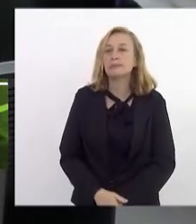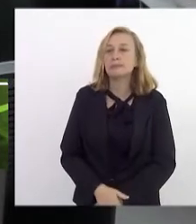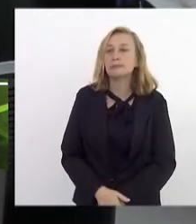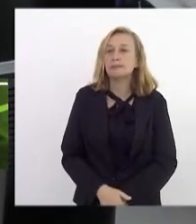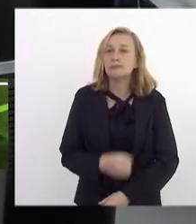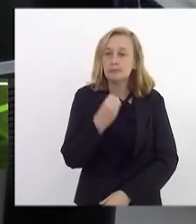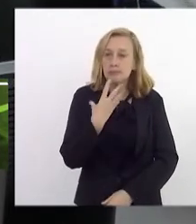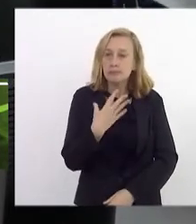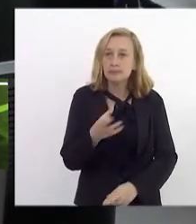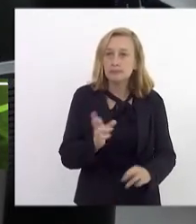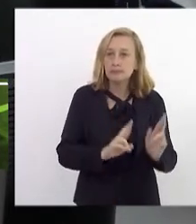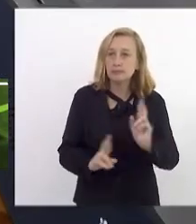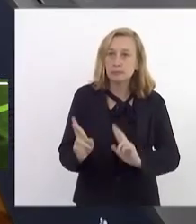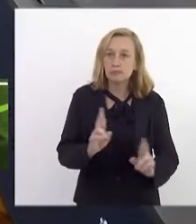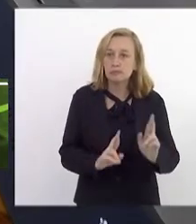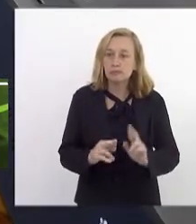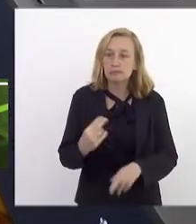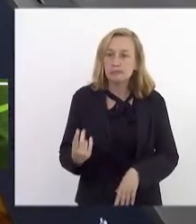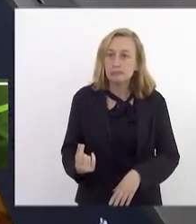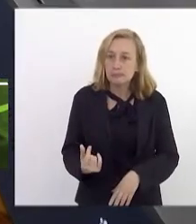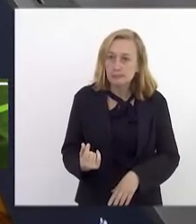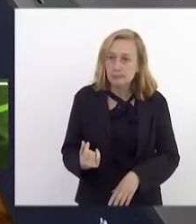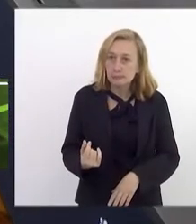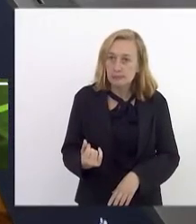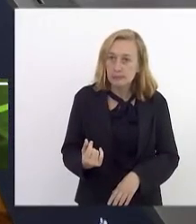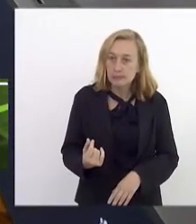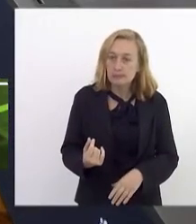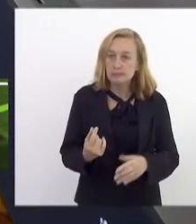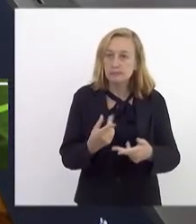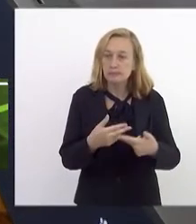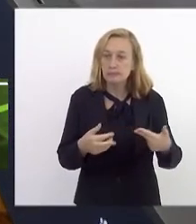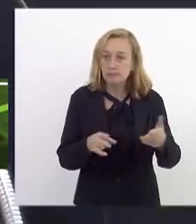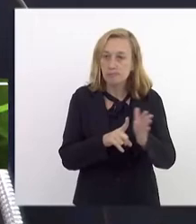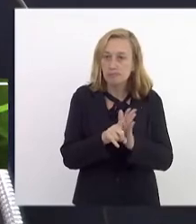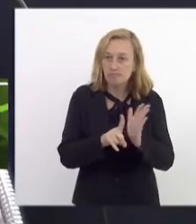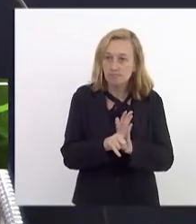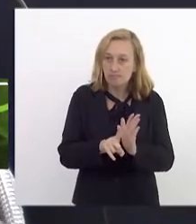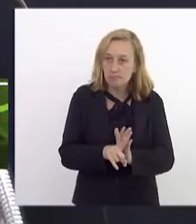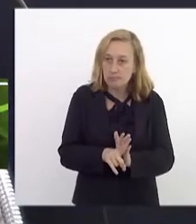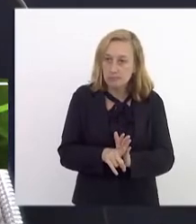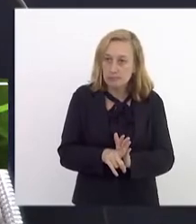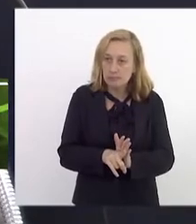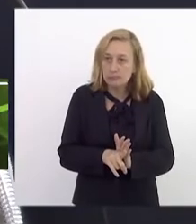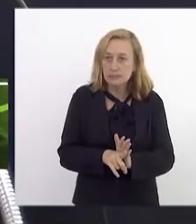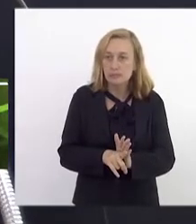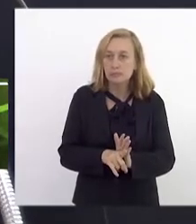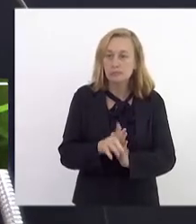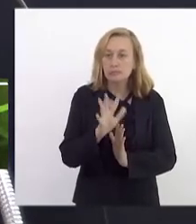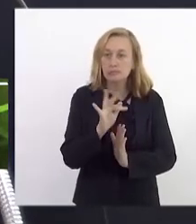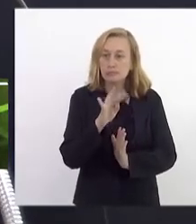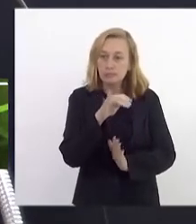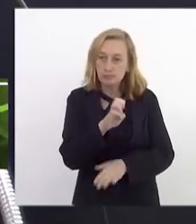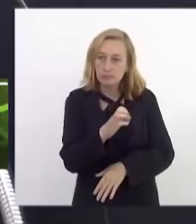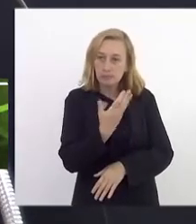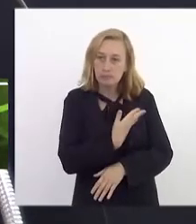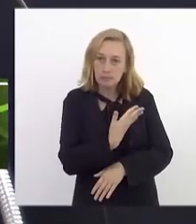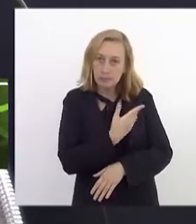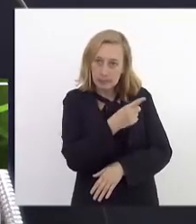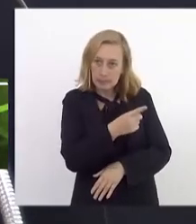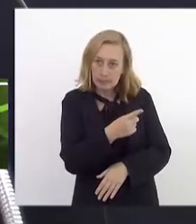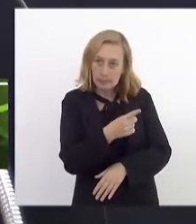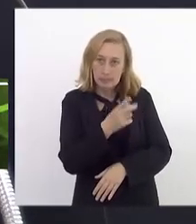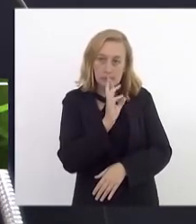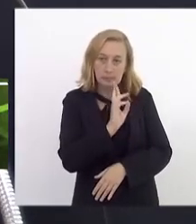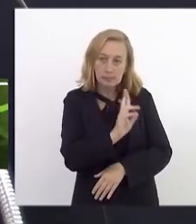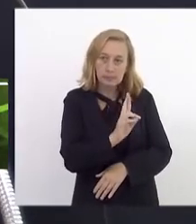Tá bom. Com relação aos valores, né, vocês fizeram várias perguntas. Com relação aos valores, principalmente as fontes, eu vou deixar para o nosso colega depois responder, com relação ao